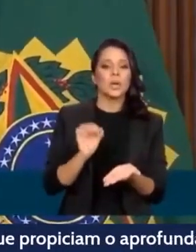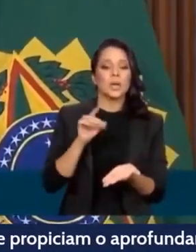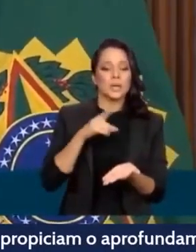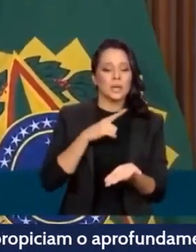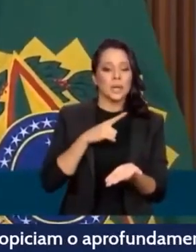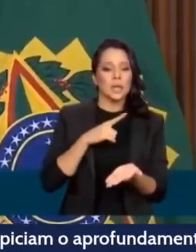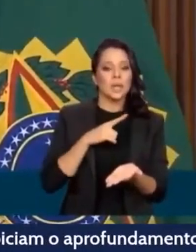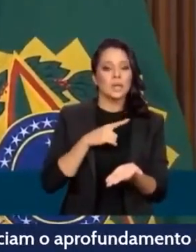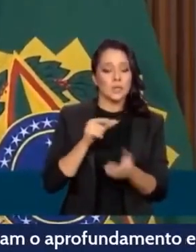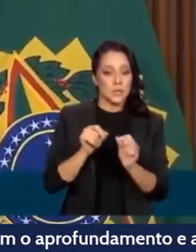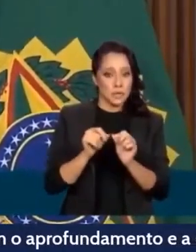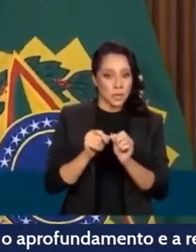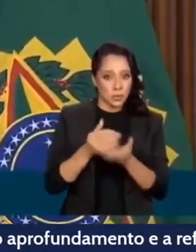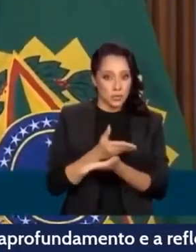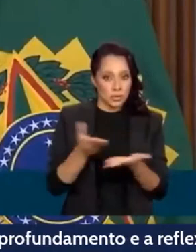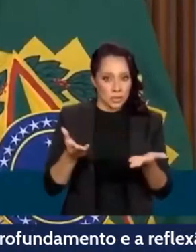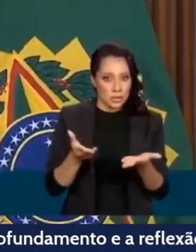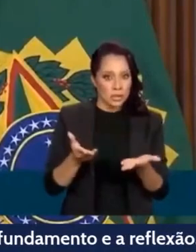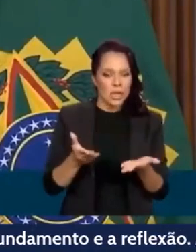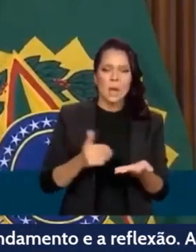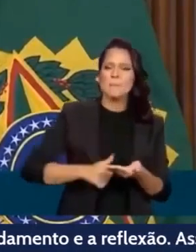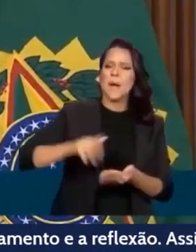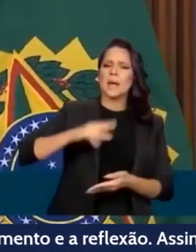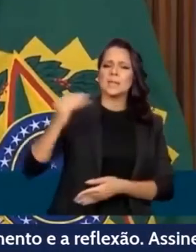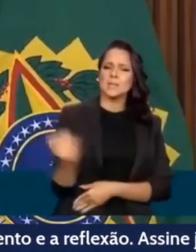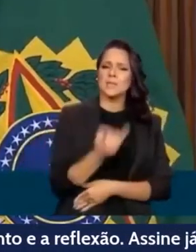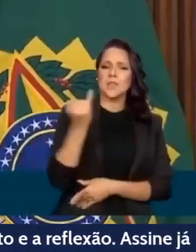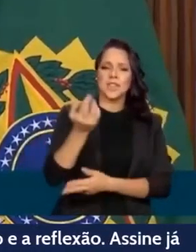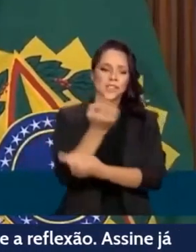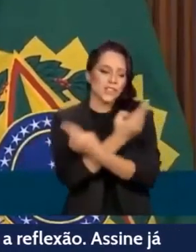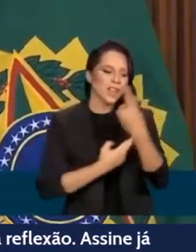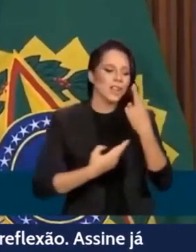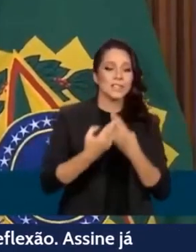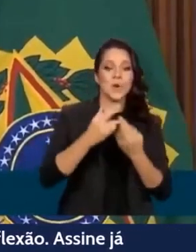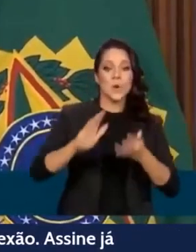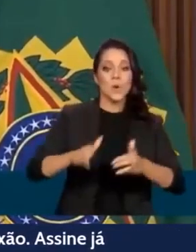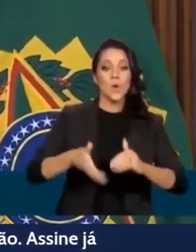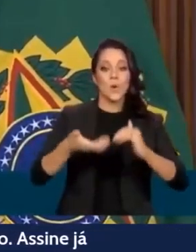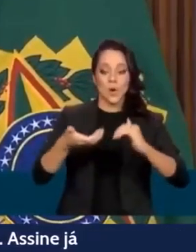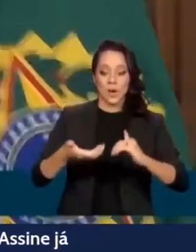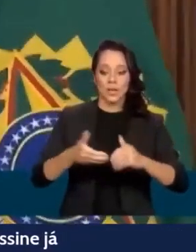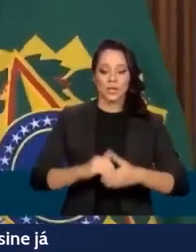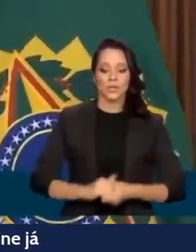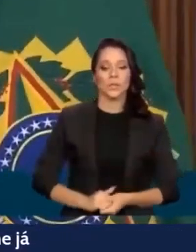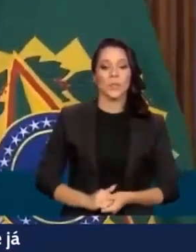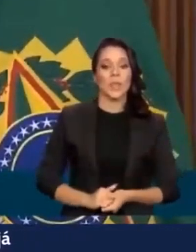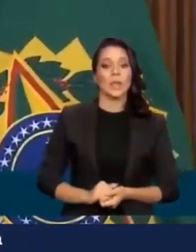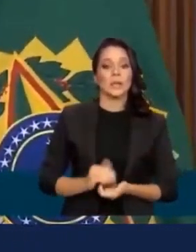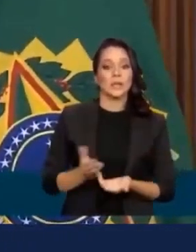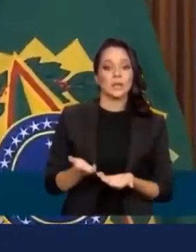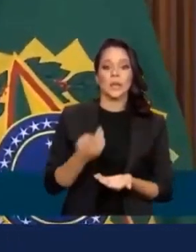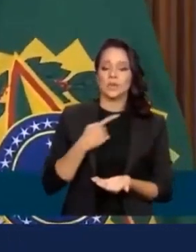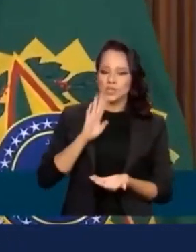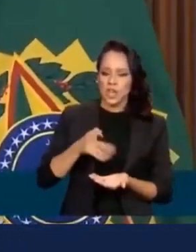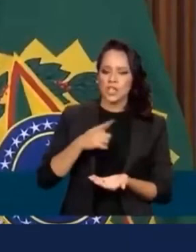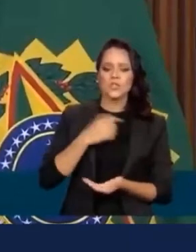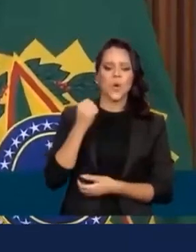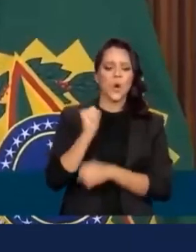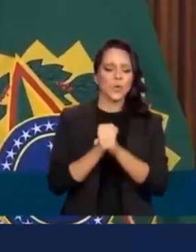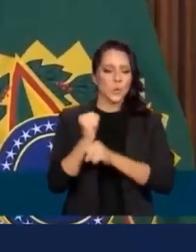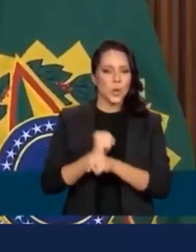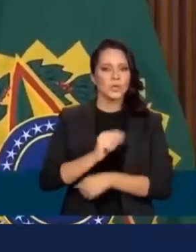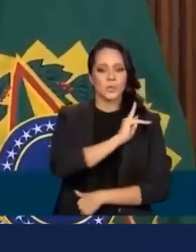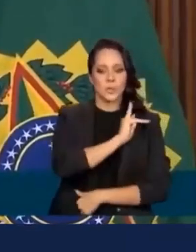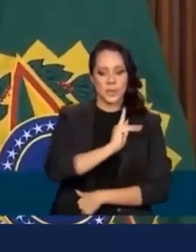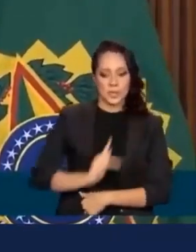vocês que vou fazer a mais importante relação com o Congresso Nacional que eu já fiz eu já tive oito anos na